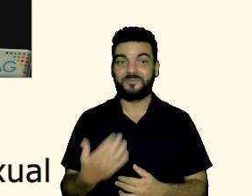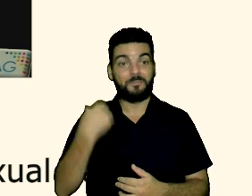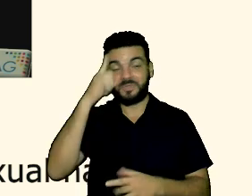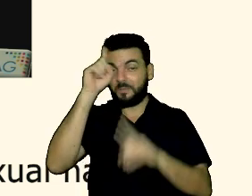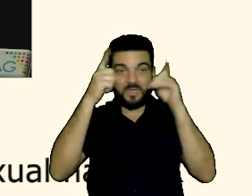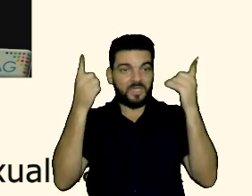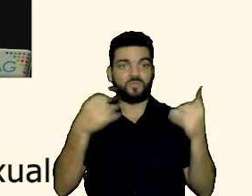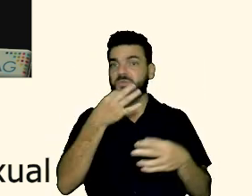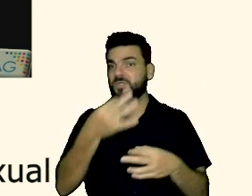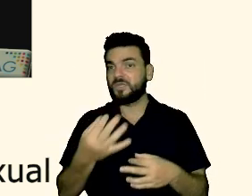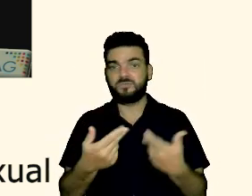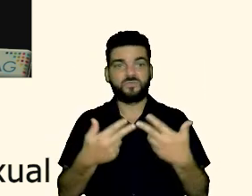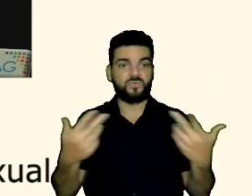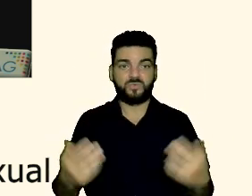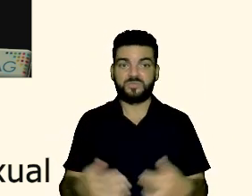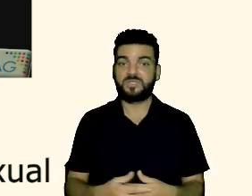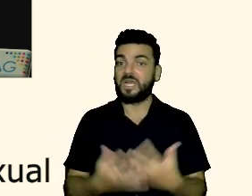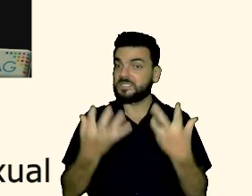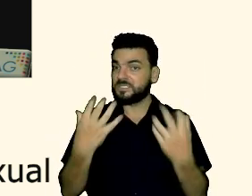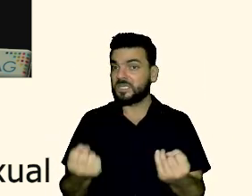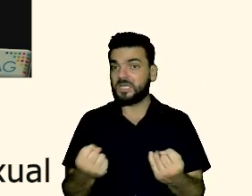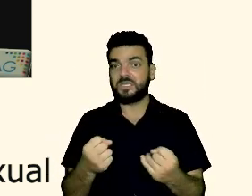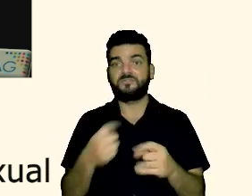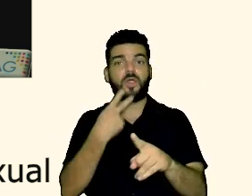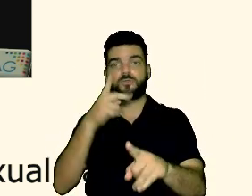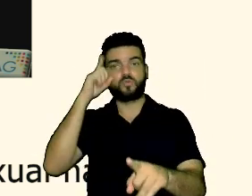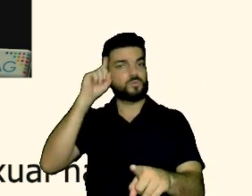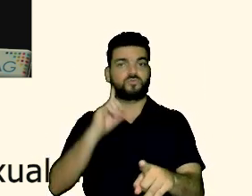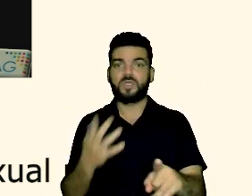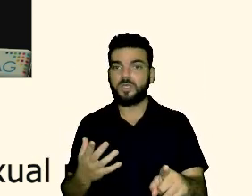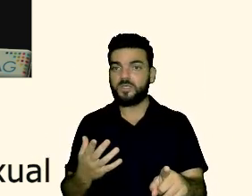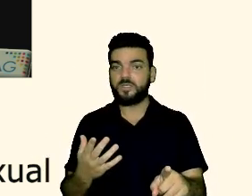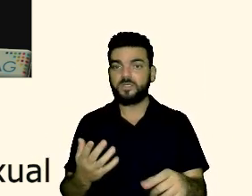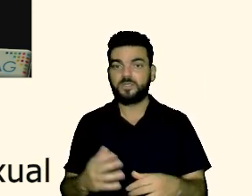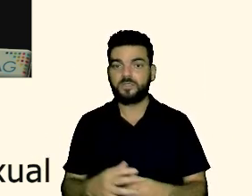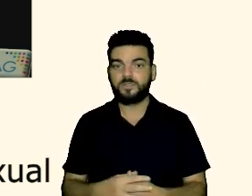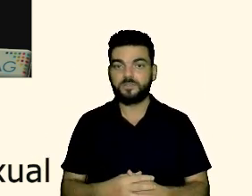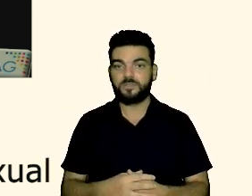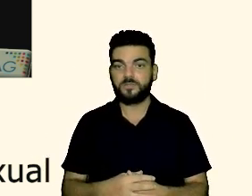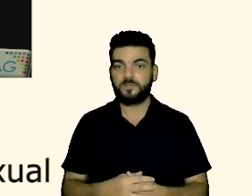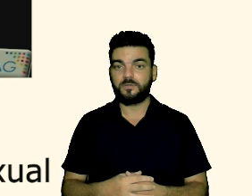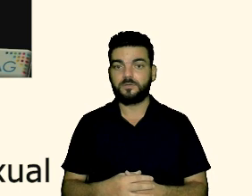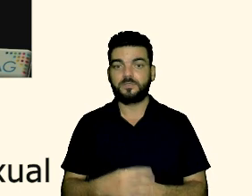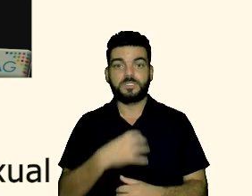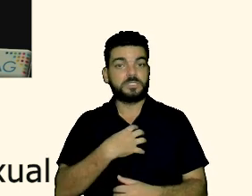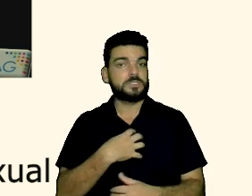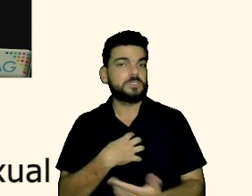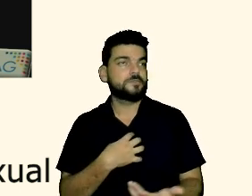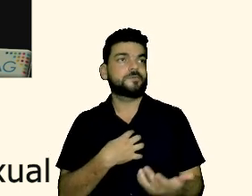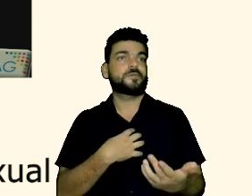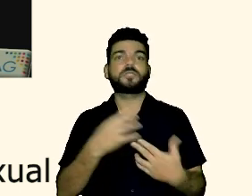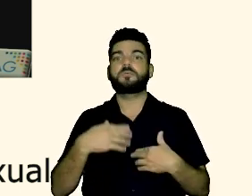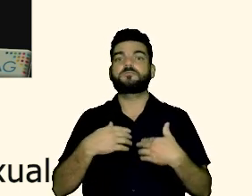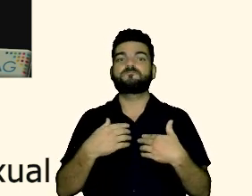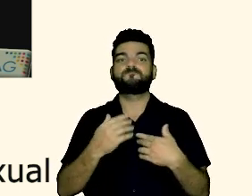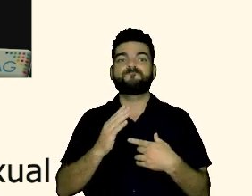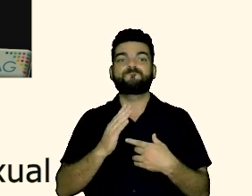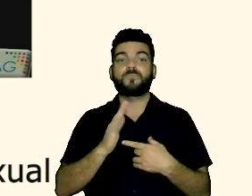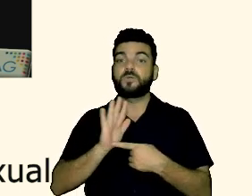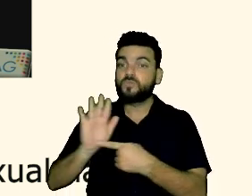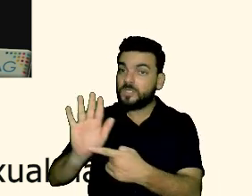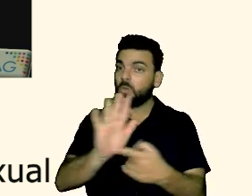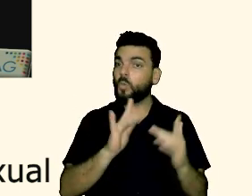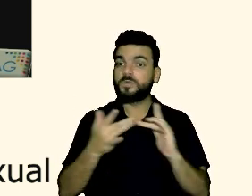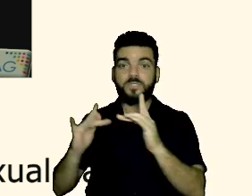como falei há pouco, comportar-se, né? Interagindo bem com culturas diferentes, isso se chama tecnicamente